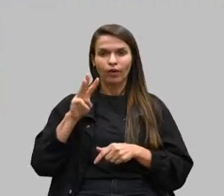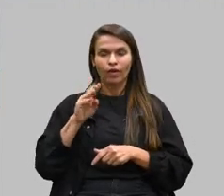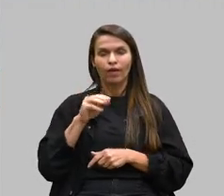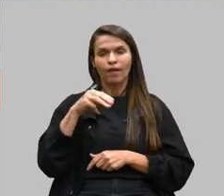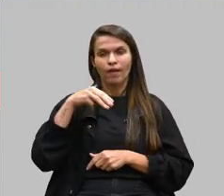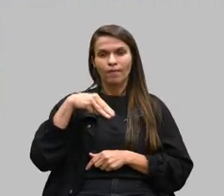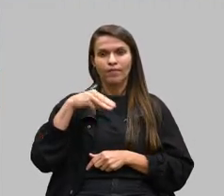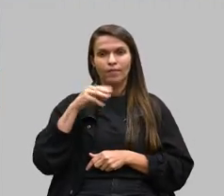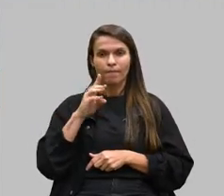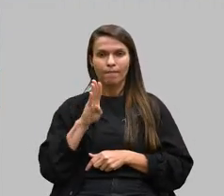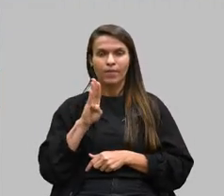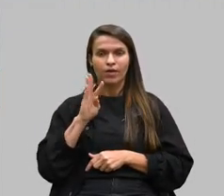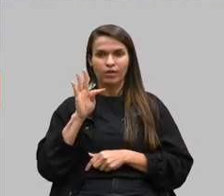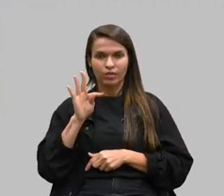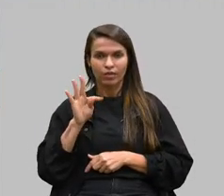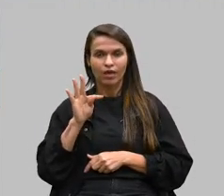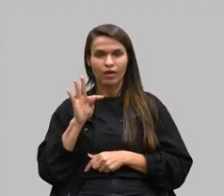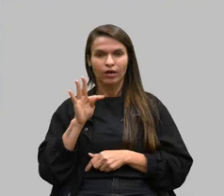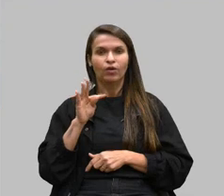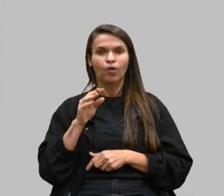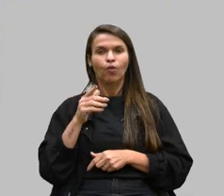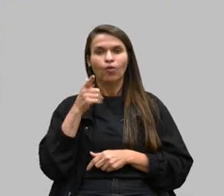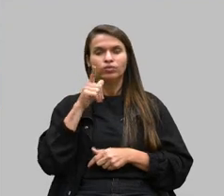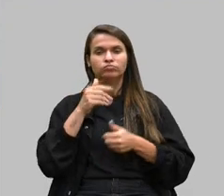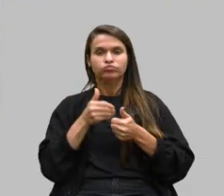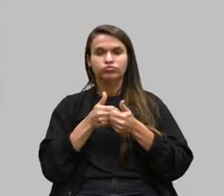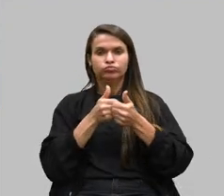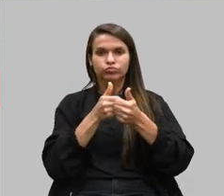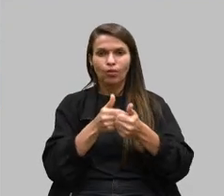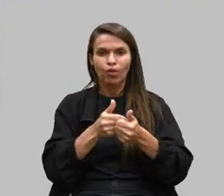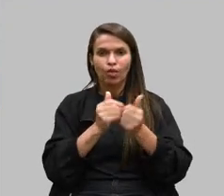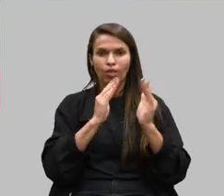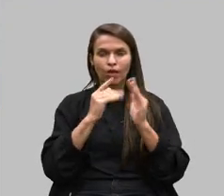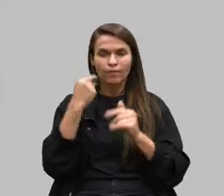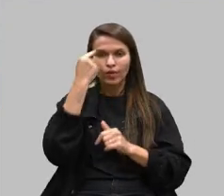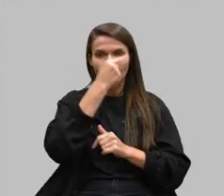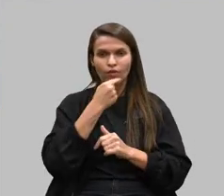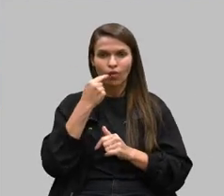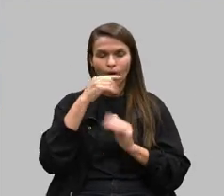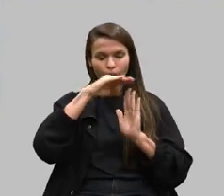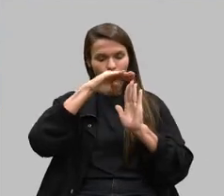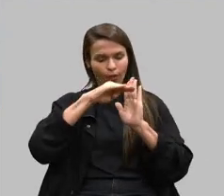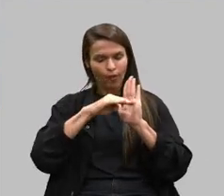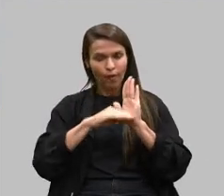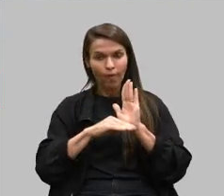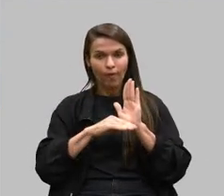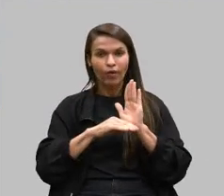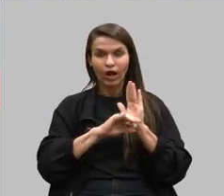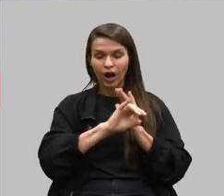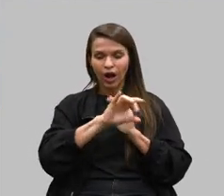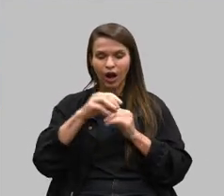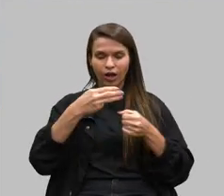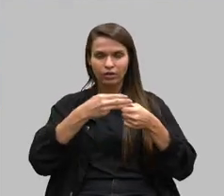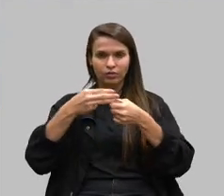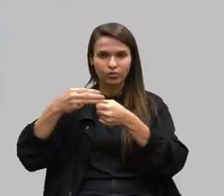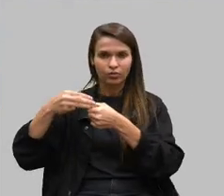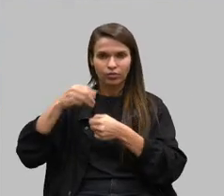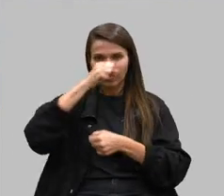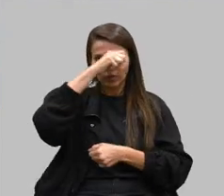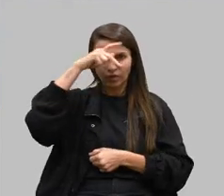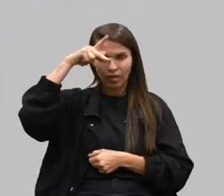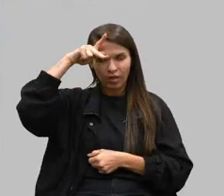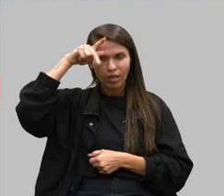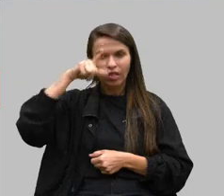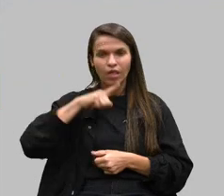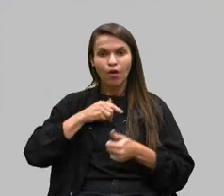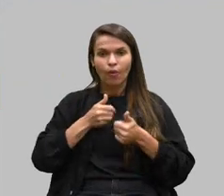bi acompanhado a tempo e hora uns investimentos com cronograma por mun Então os prefeitos vão ter ali um acompanhamento em tempo